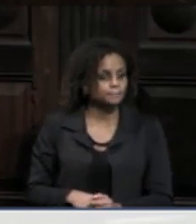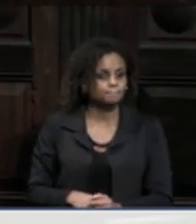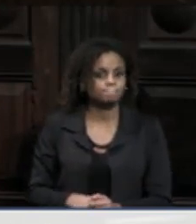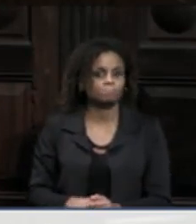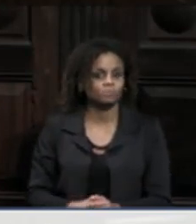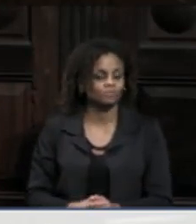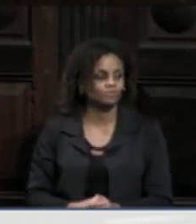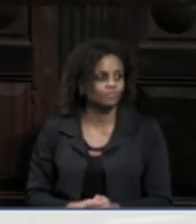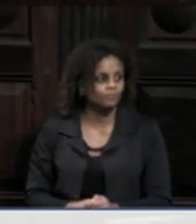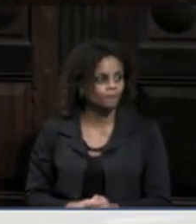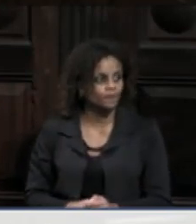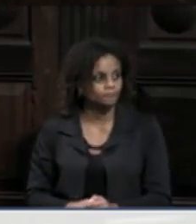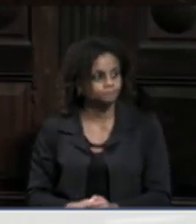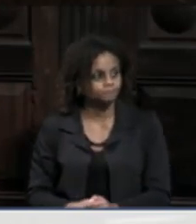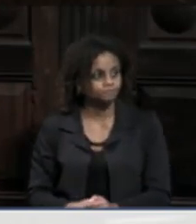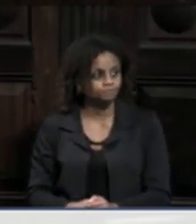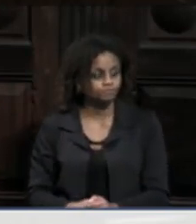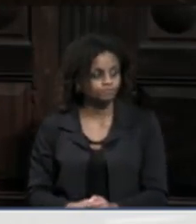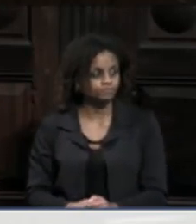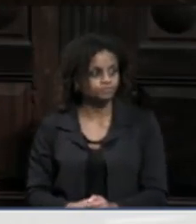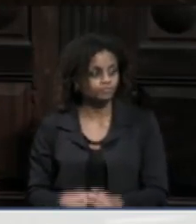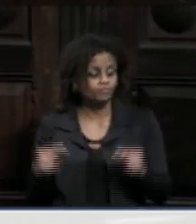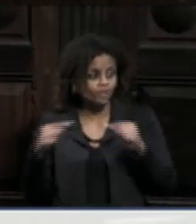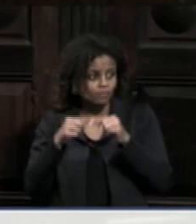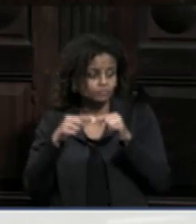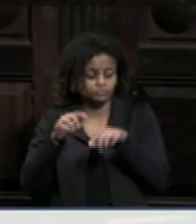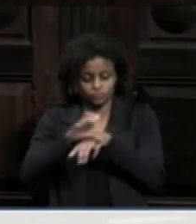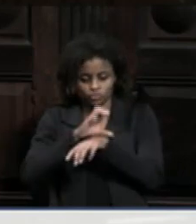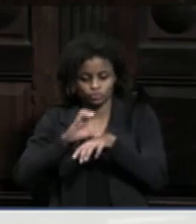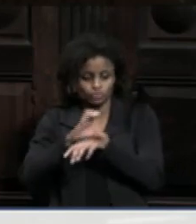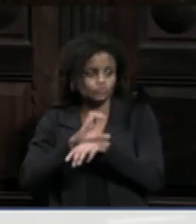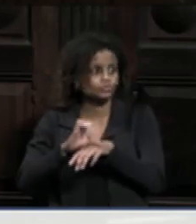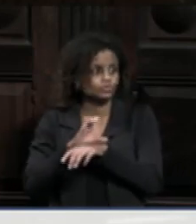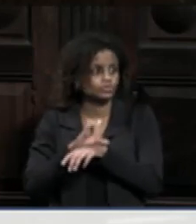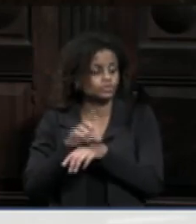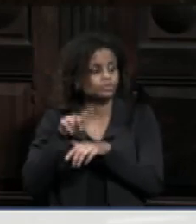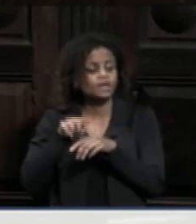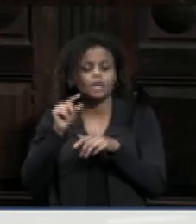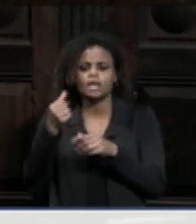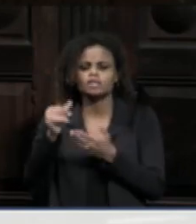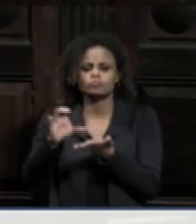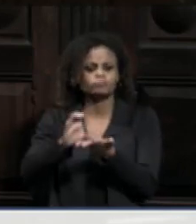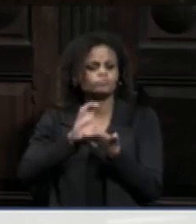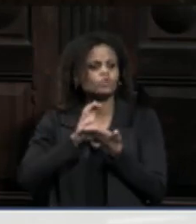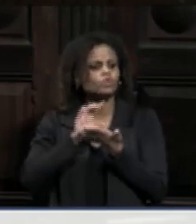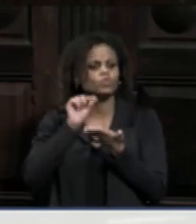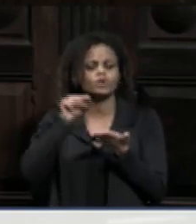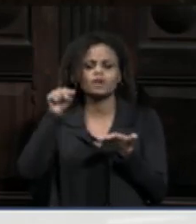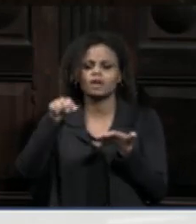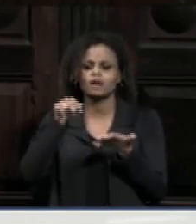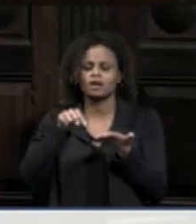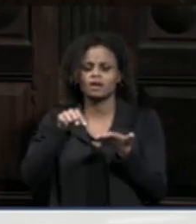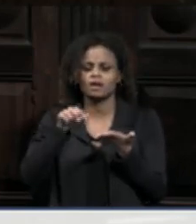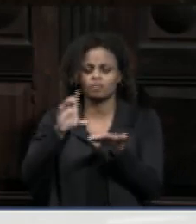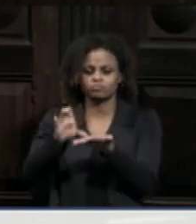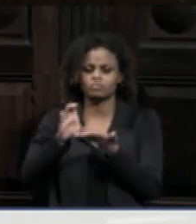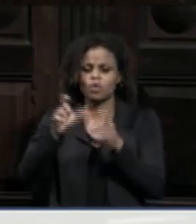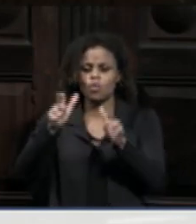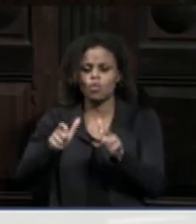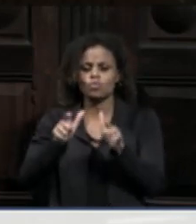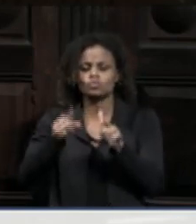preceito da Constituição Federal, que são os recursos oriundos do imposto de renda